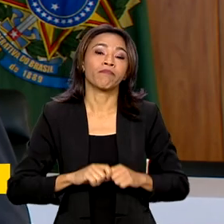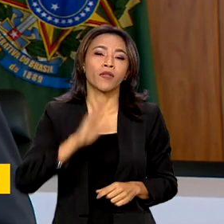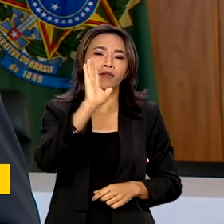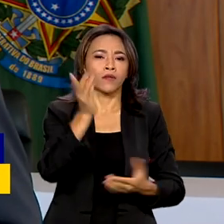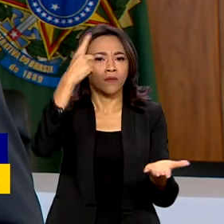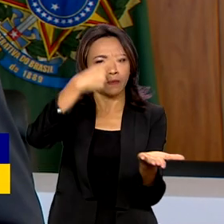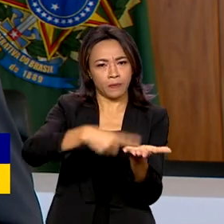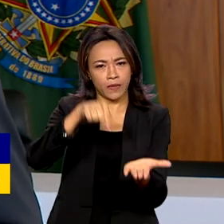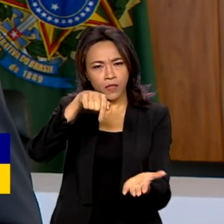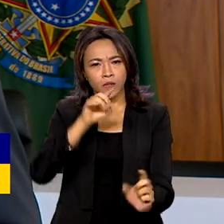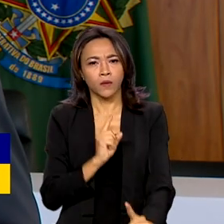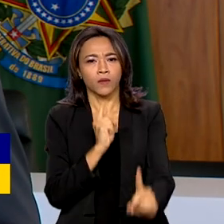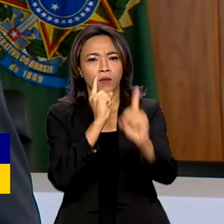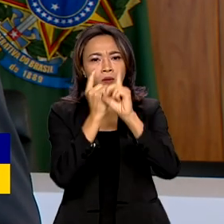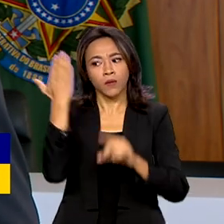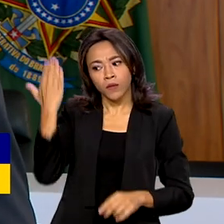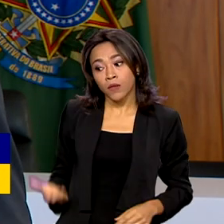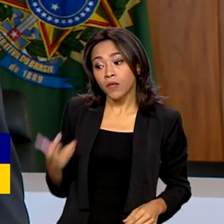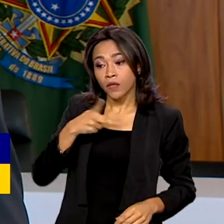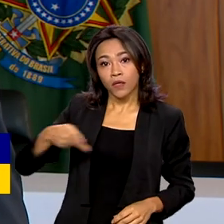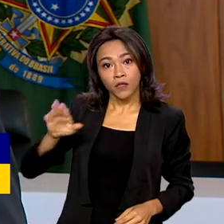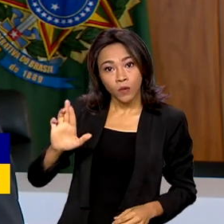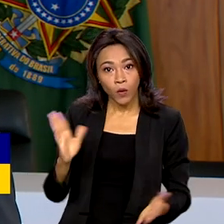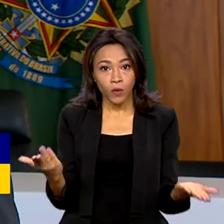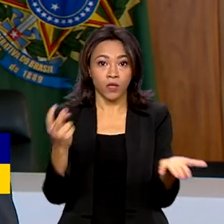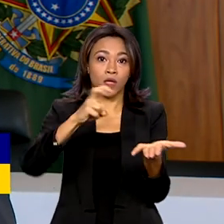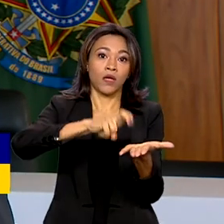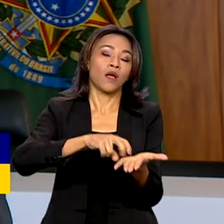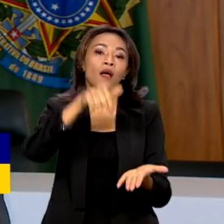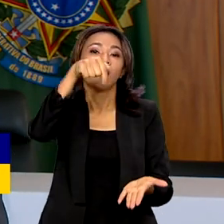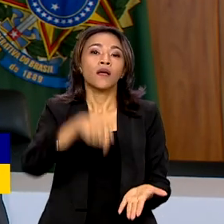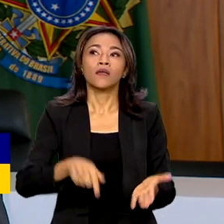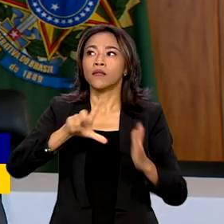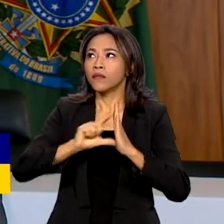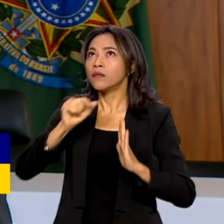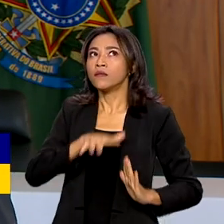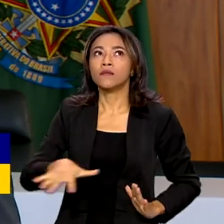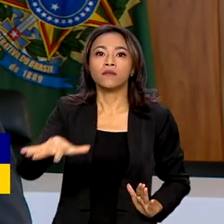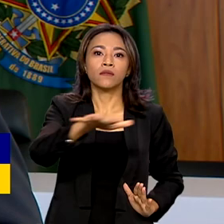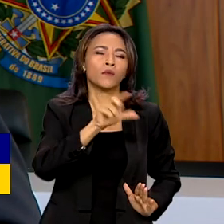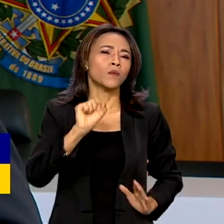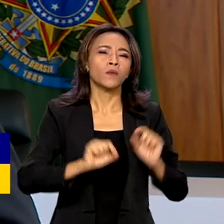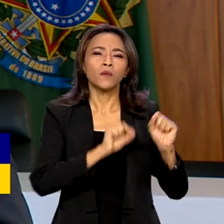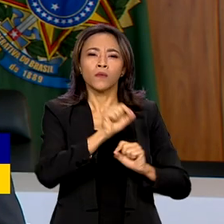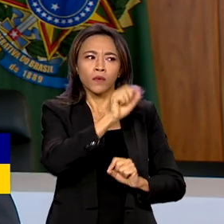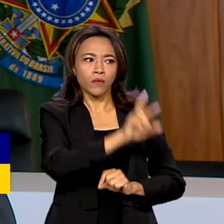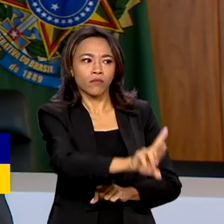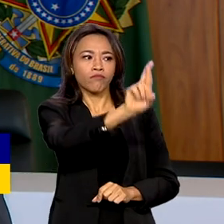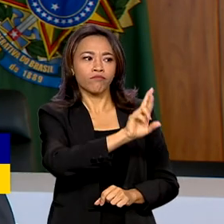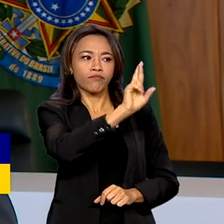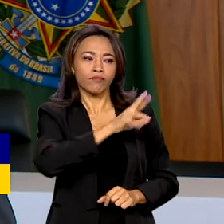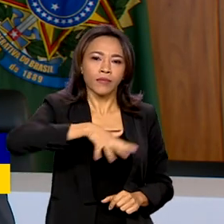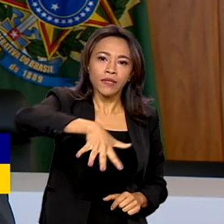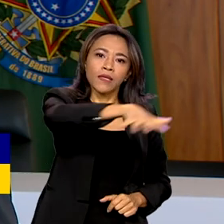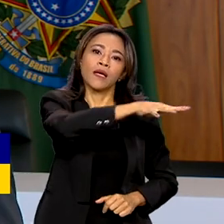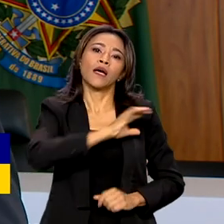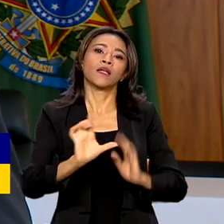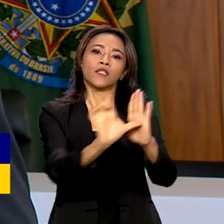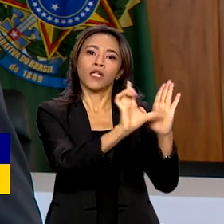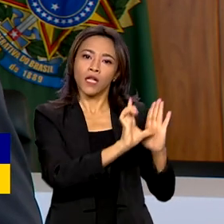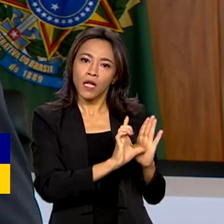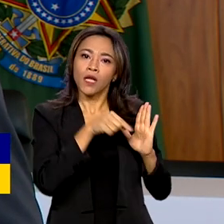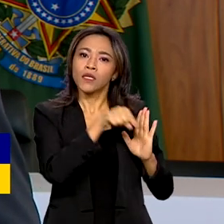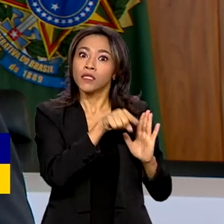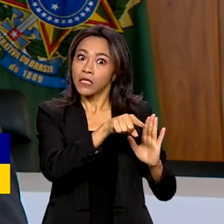marcado né esse encontro do presidente Lula nesta manhã aqui no Palácio do Planalto com empresários do setor Varejista né segmento